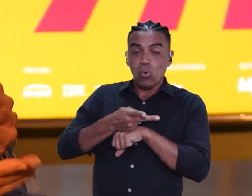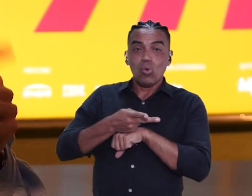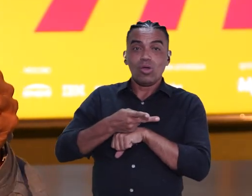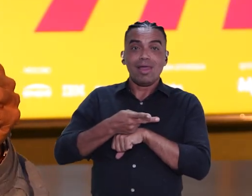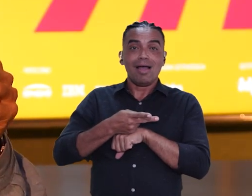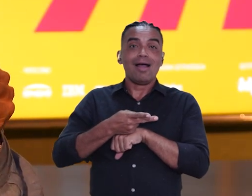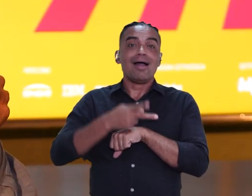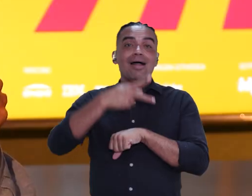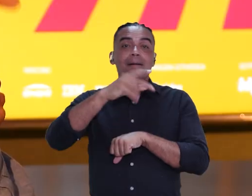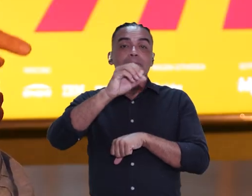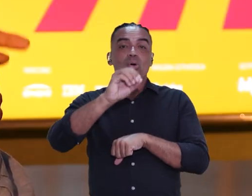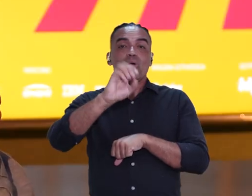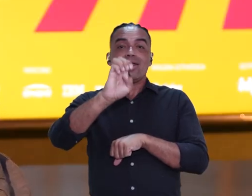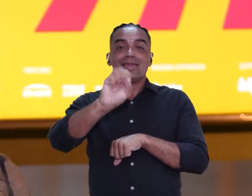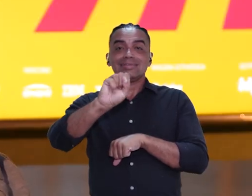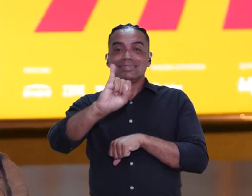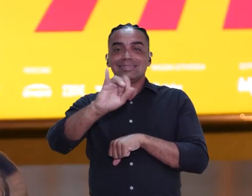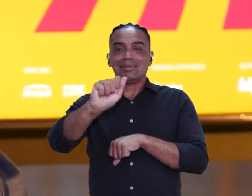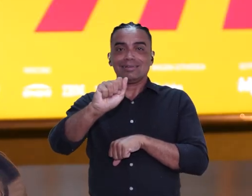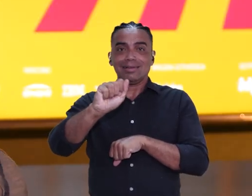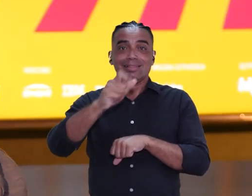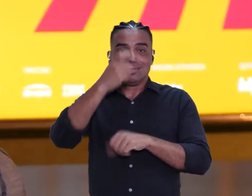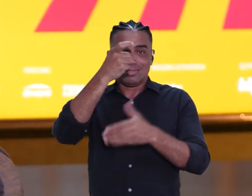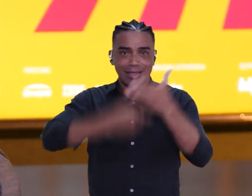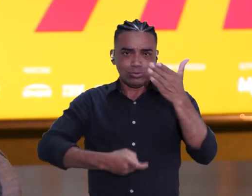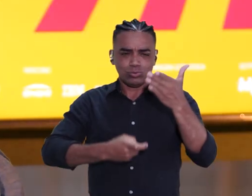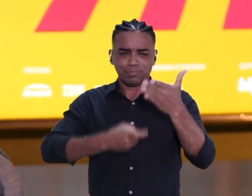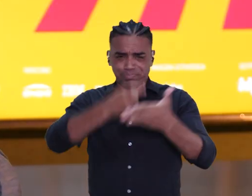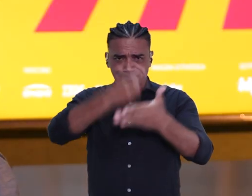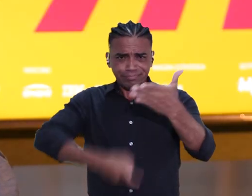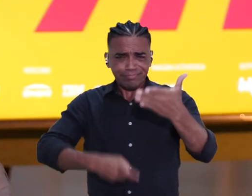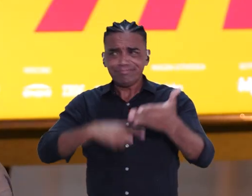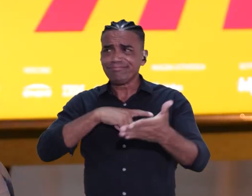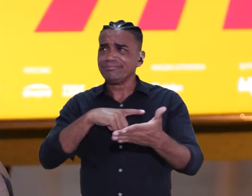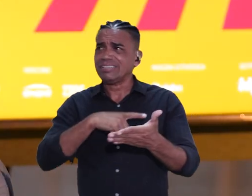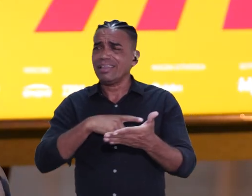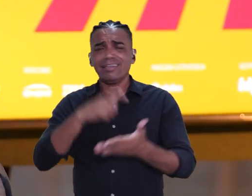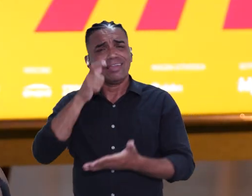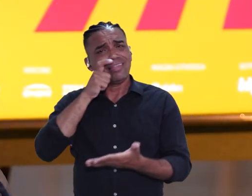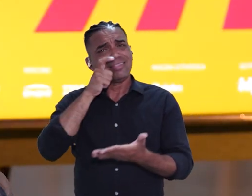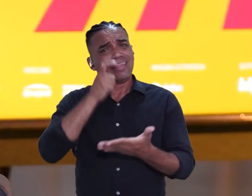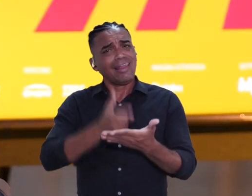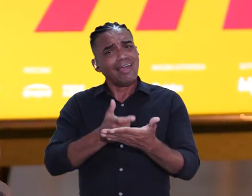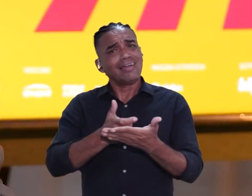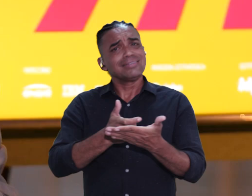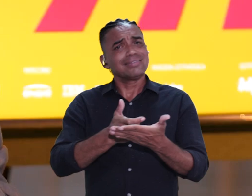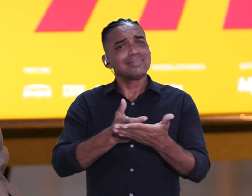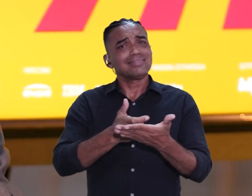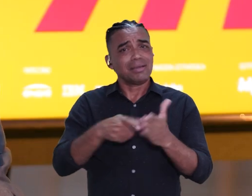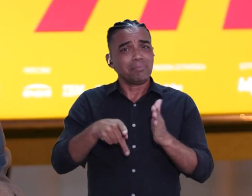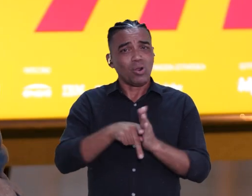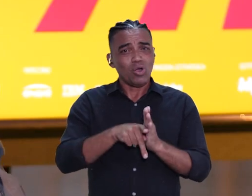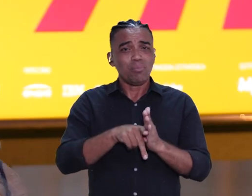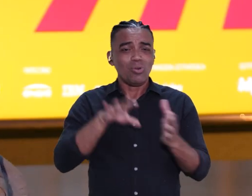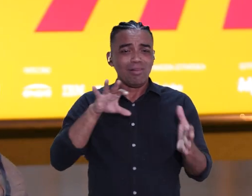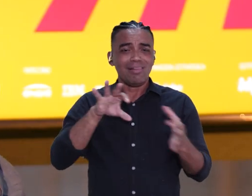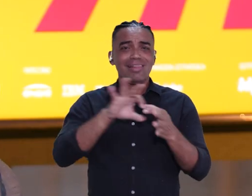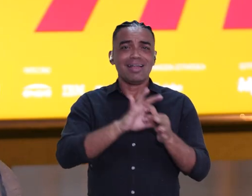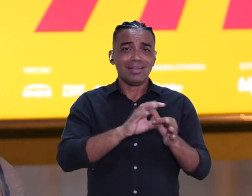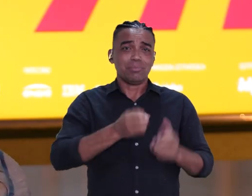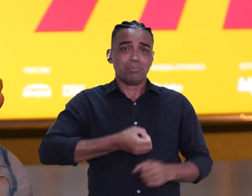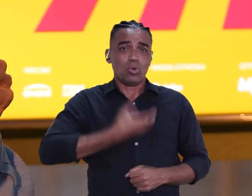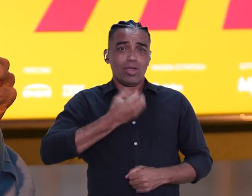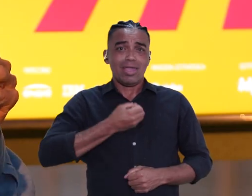Né? No Procura da Poesia tem algo que interessa muito a esse poema No Meio do Caminho, porque ele